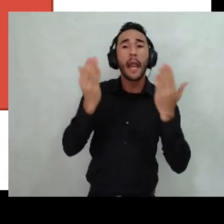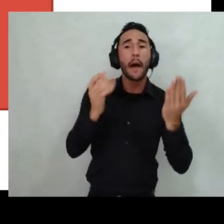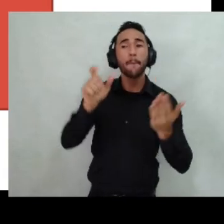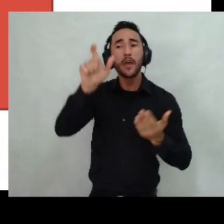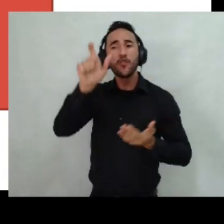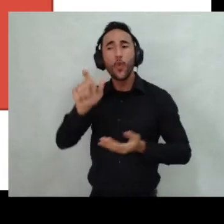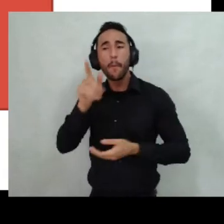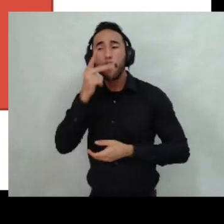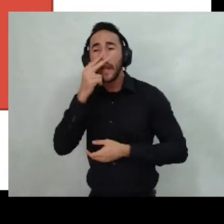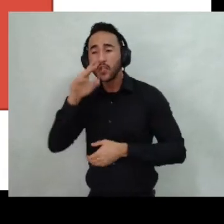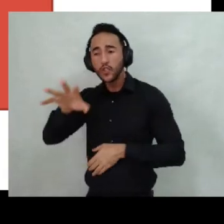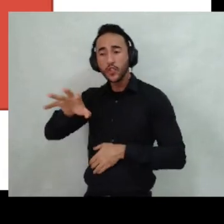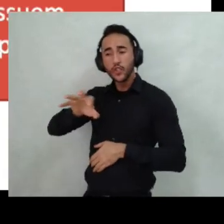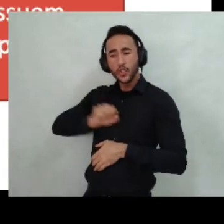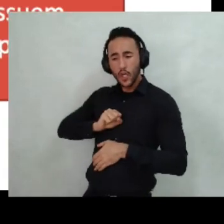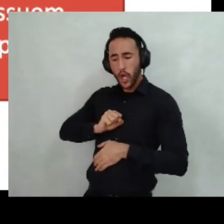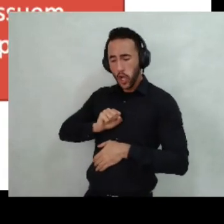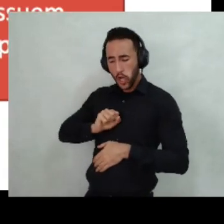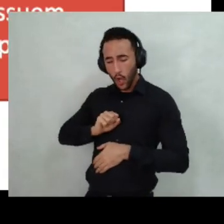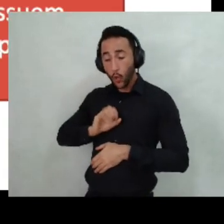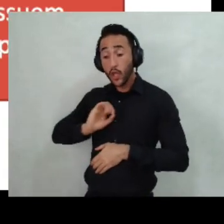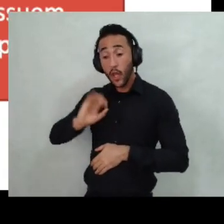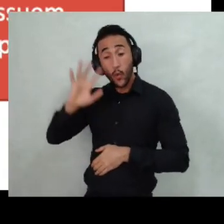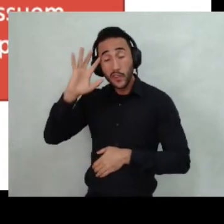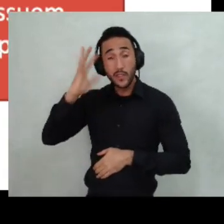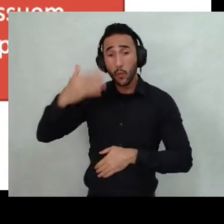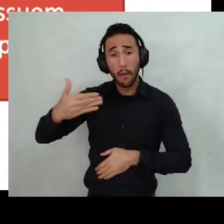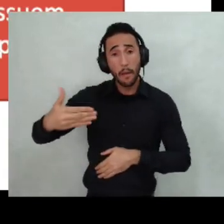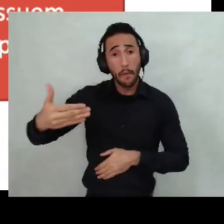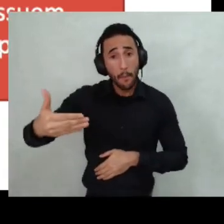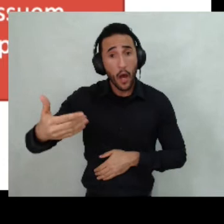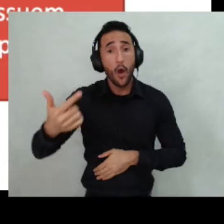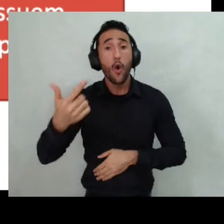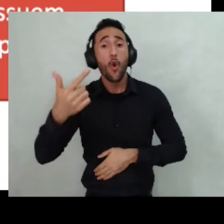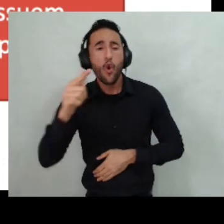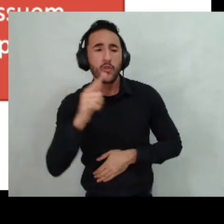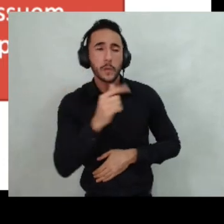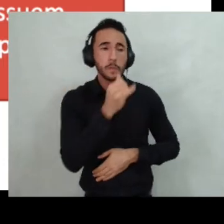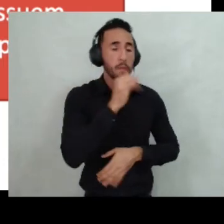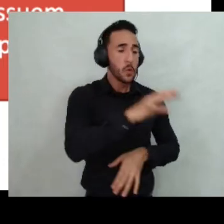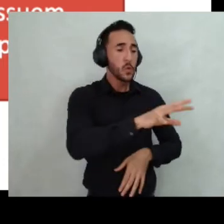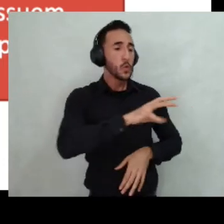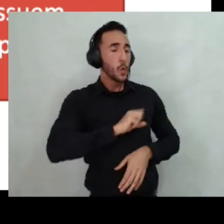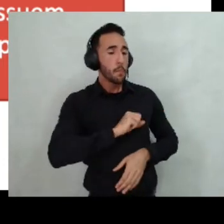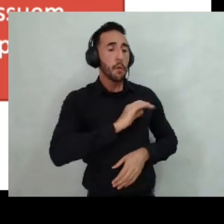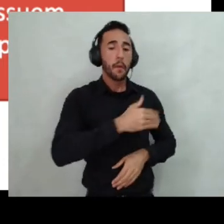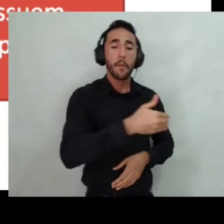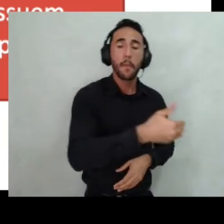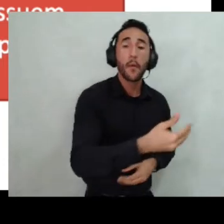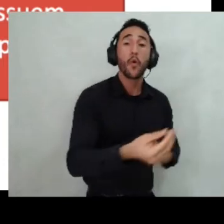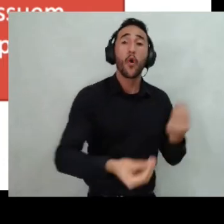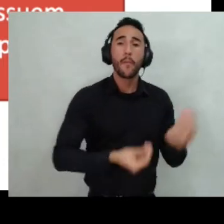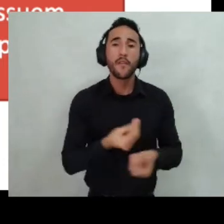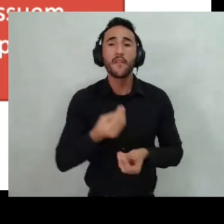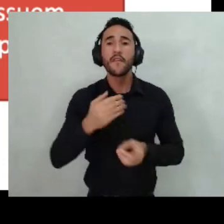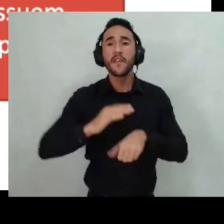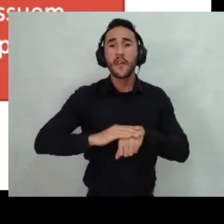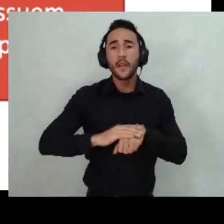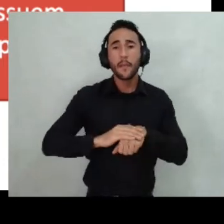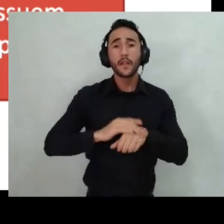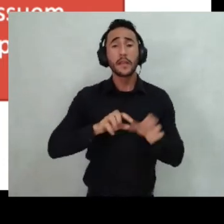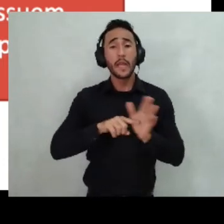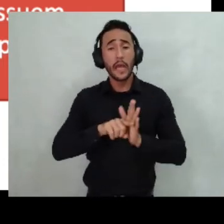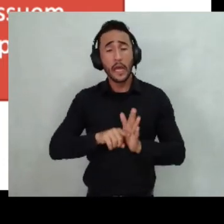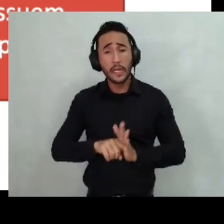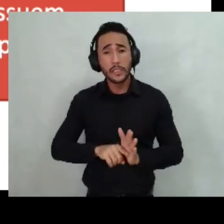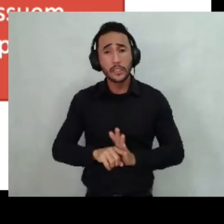entre expostos e não expostos, e permitem, a partir daí, fazer testes de hipótese de associação, ainda que não